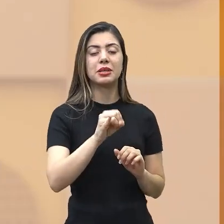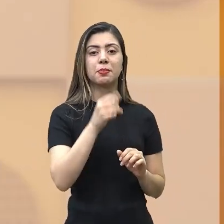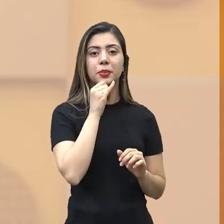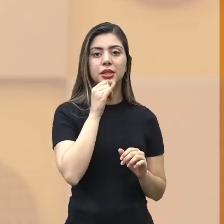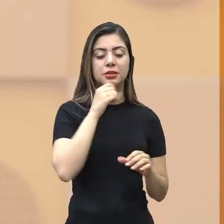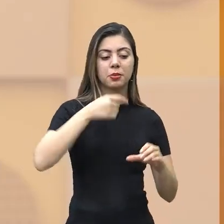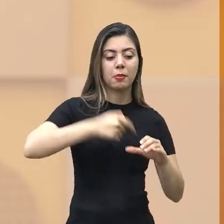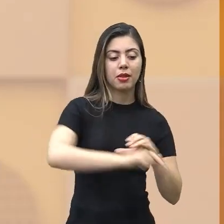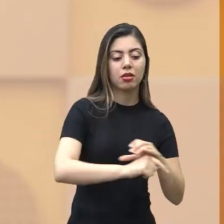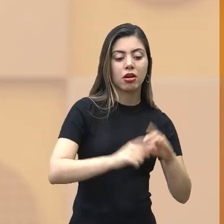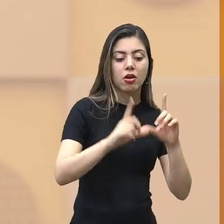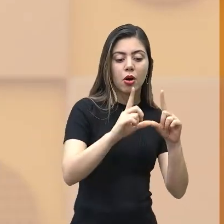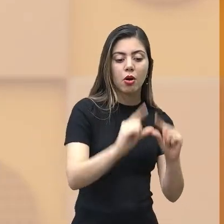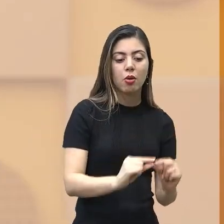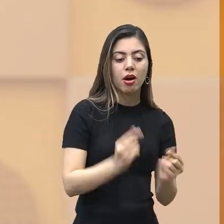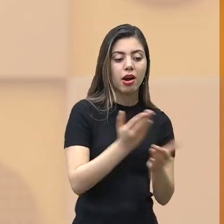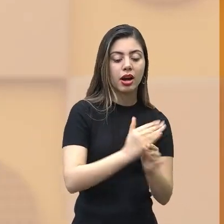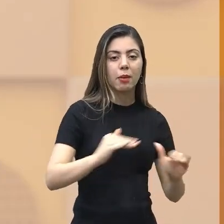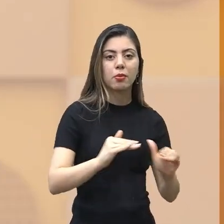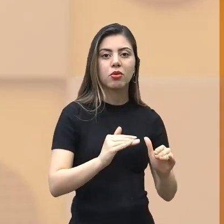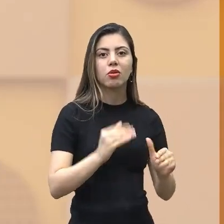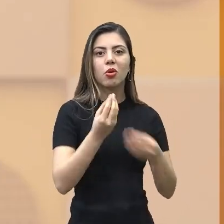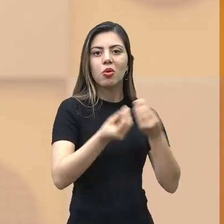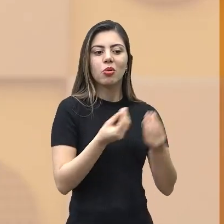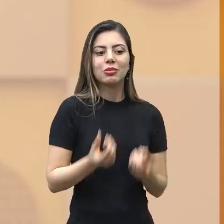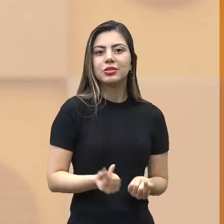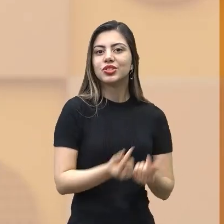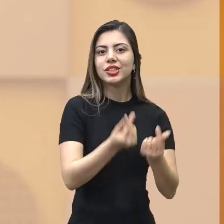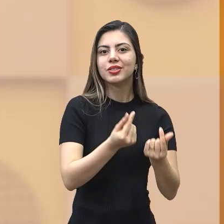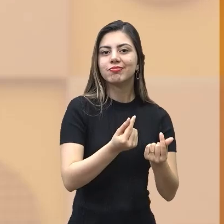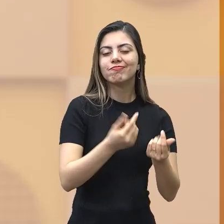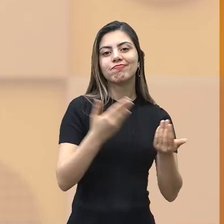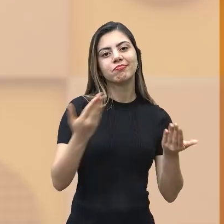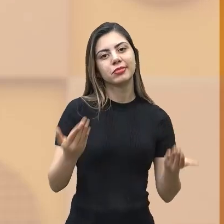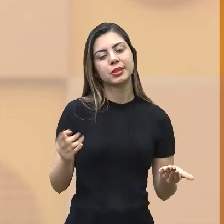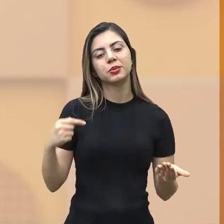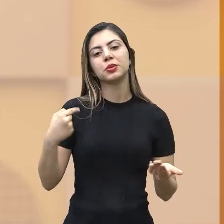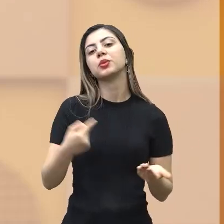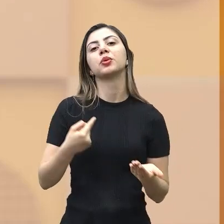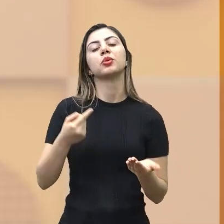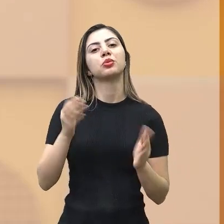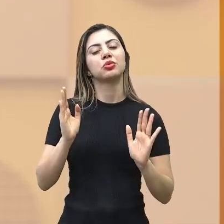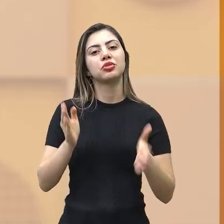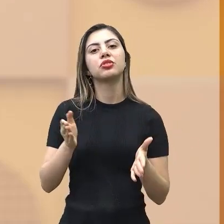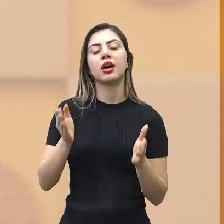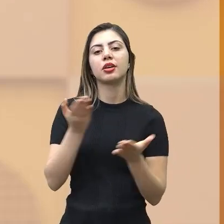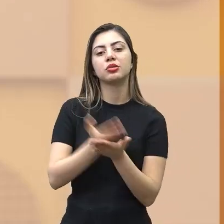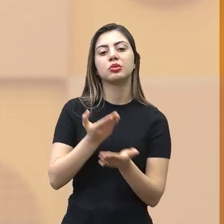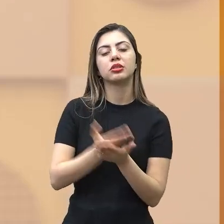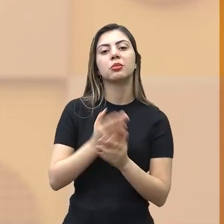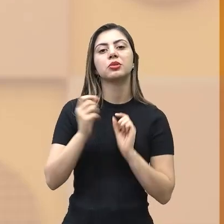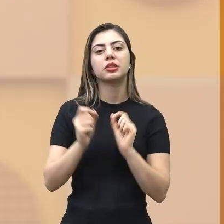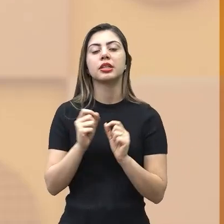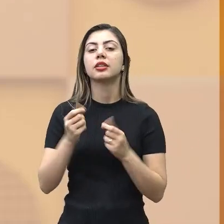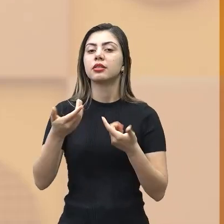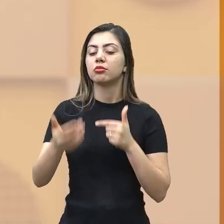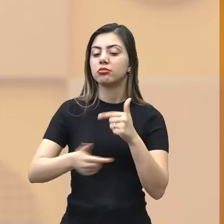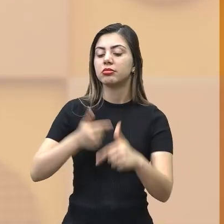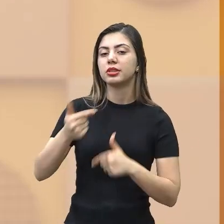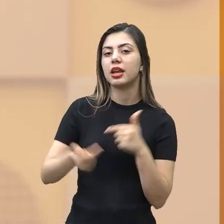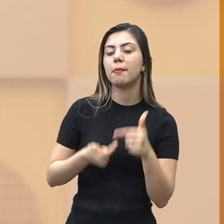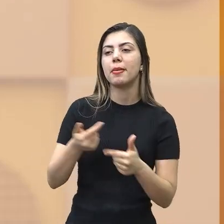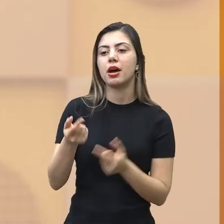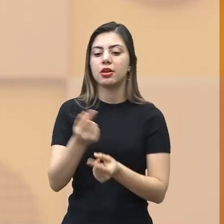daquele país, aquele país não vai conseguir ganhar dinheiro. Por isso que quando a gente fala que uma economia é diversificada, significa que está